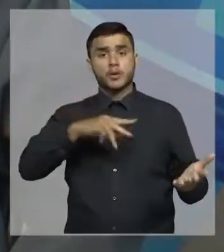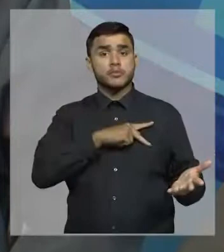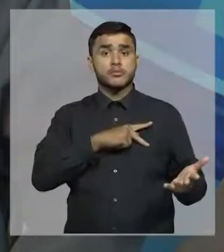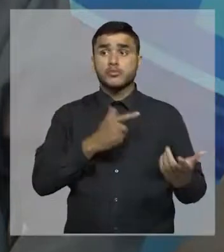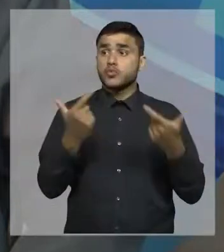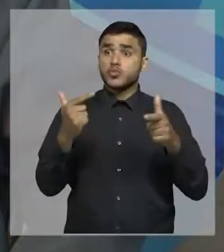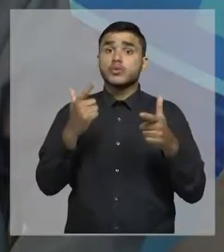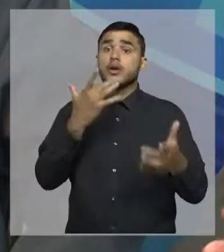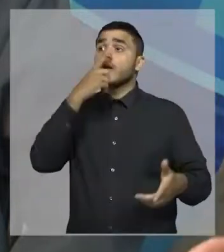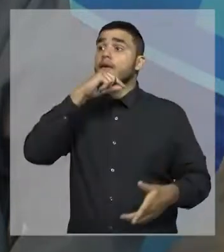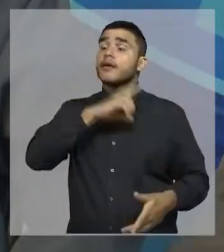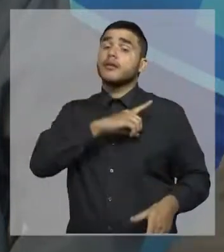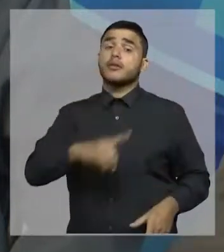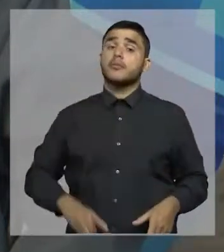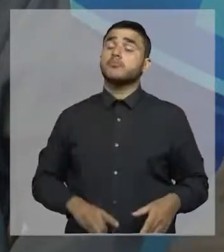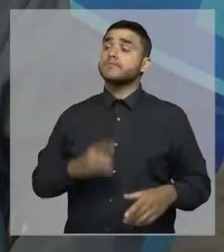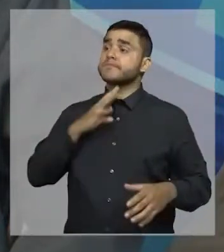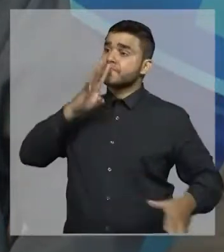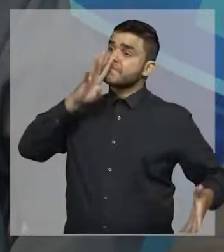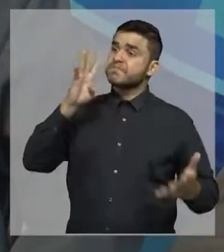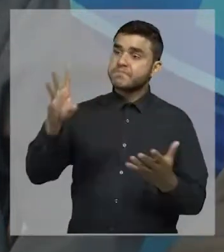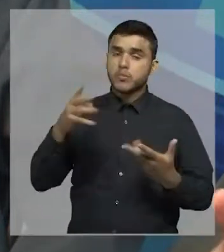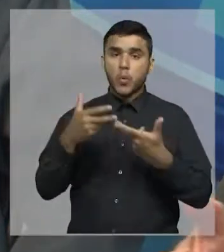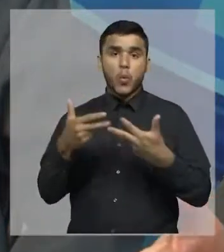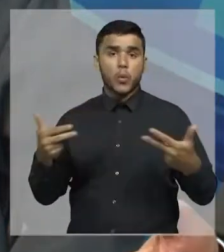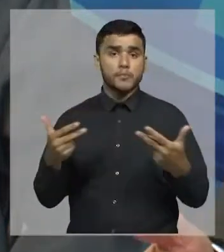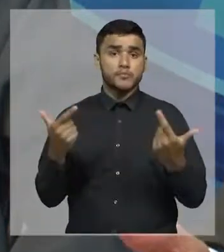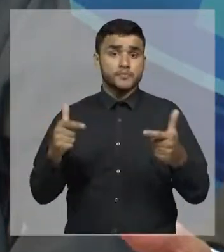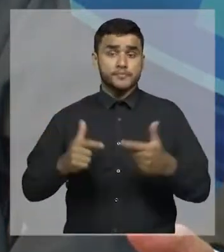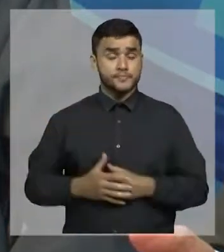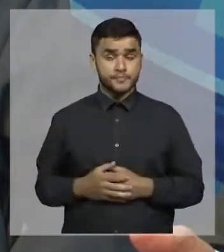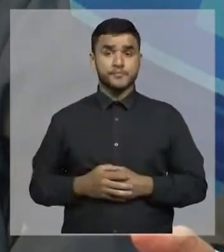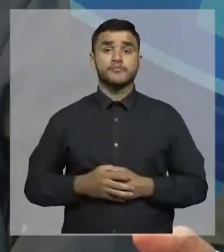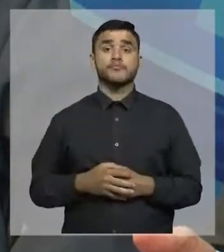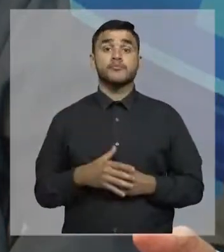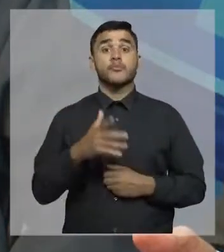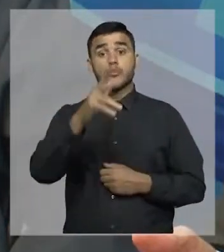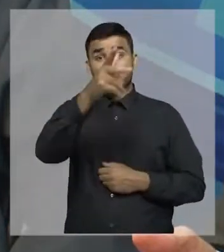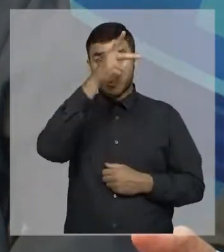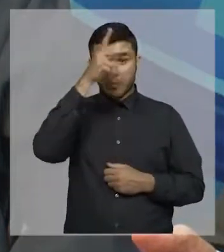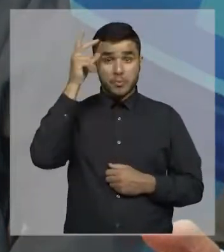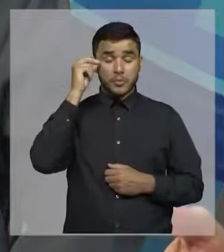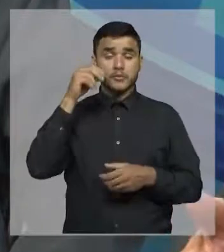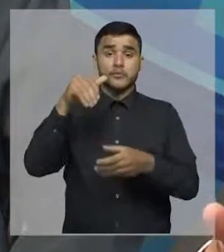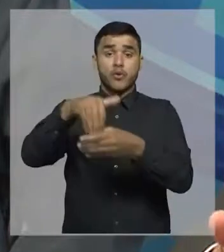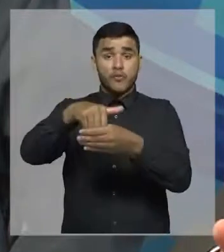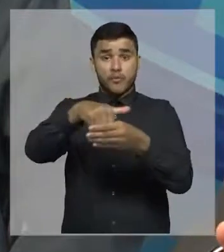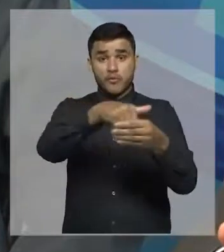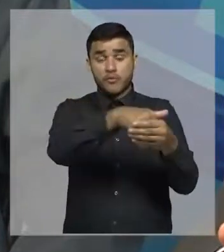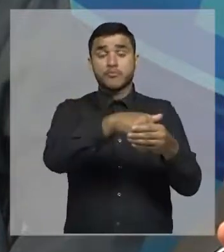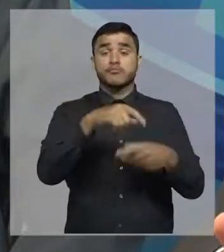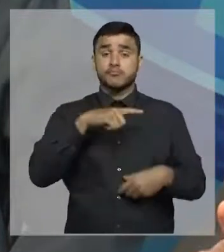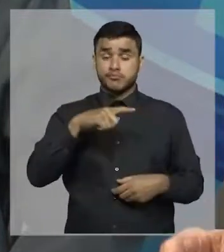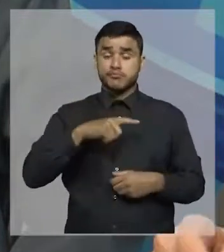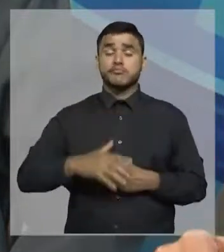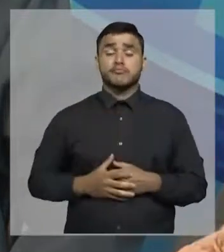oposição. E, como o prefeito é quem tem voto, o prefeito